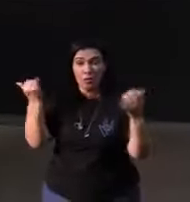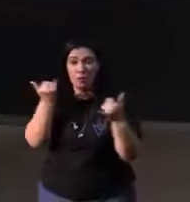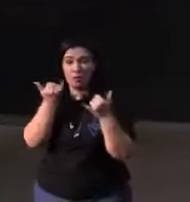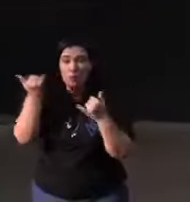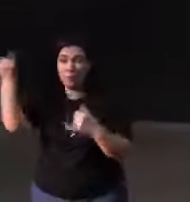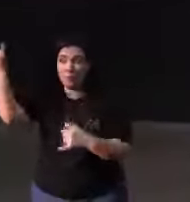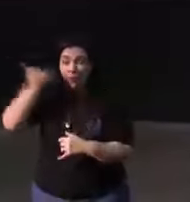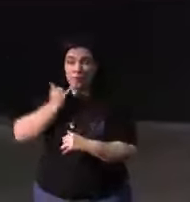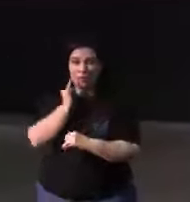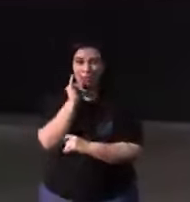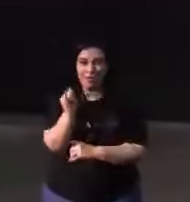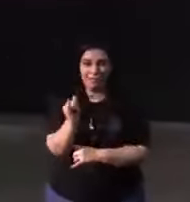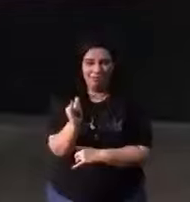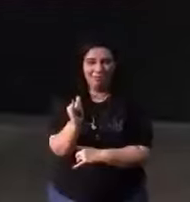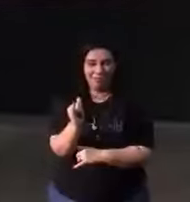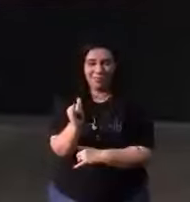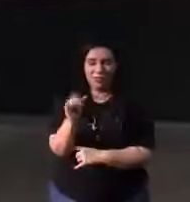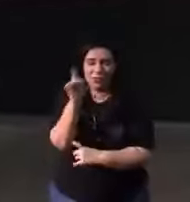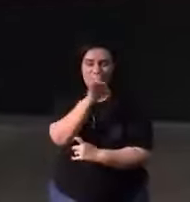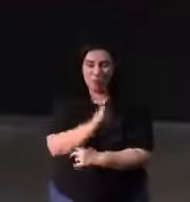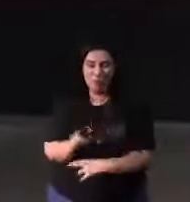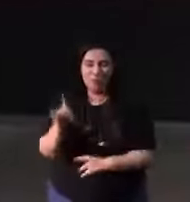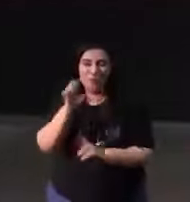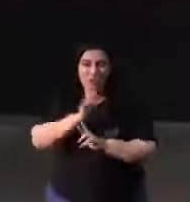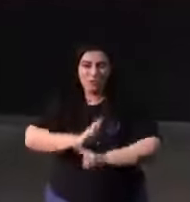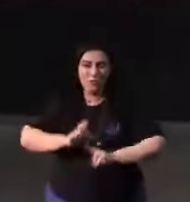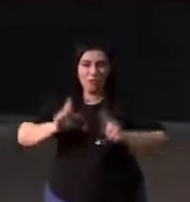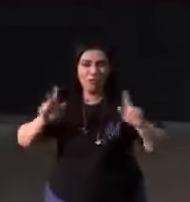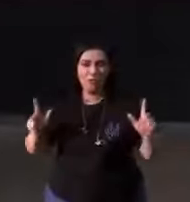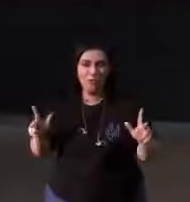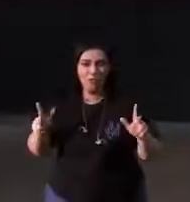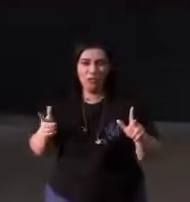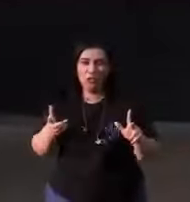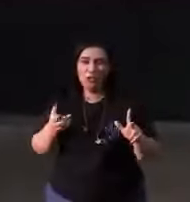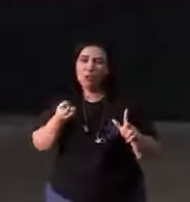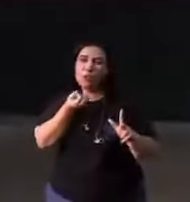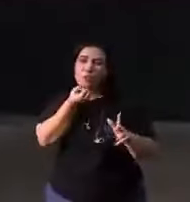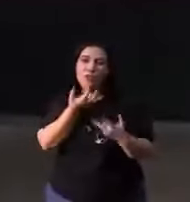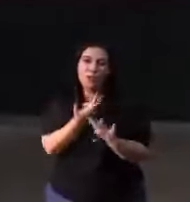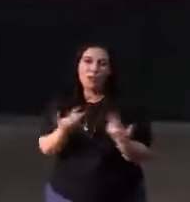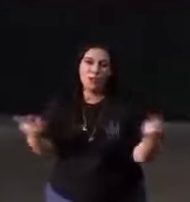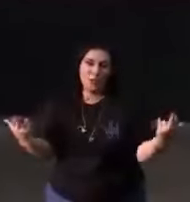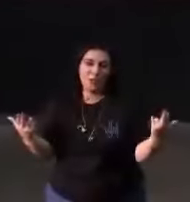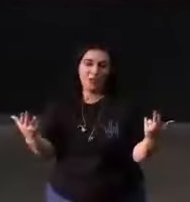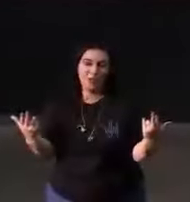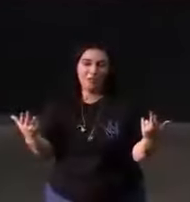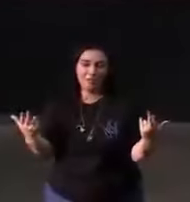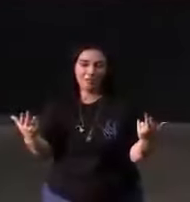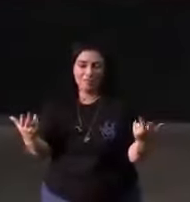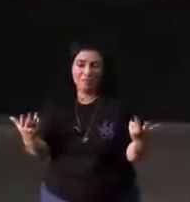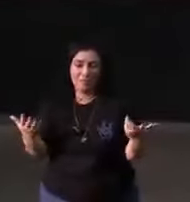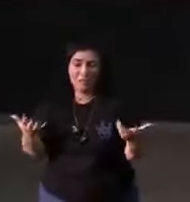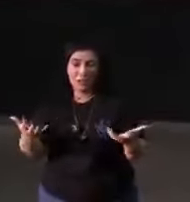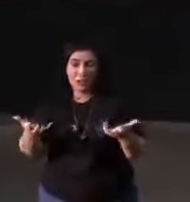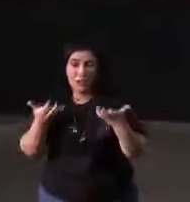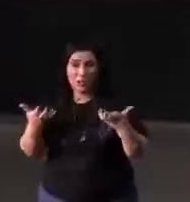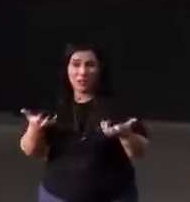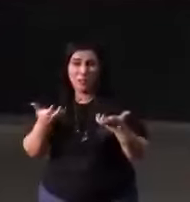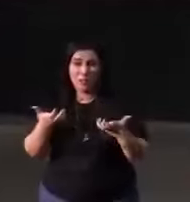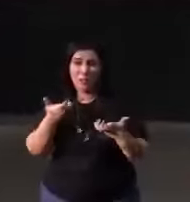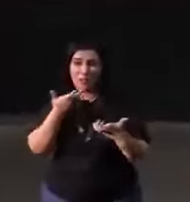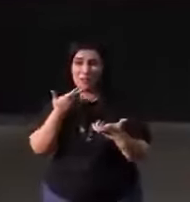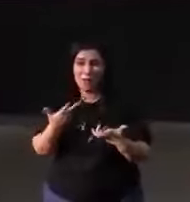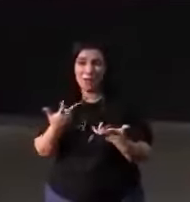domingo diferente na sua vida. Vai ser um domingo de boas novas. E eu quero despedir você